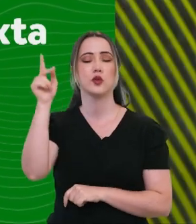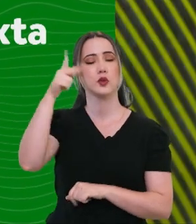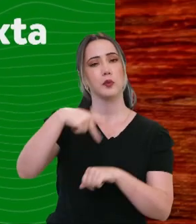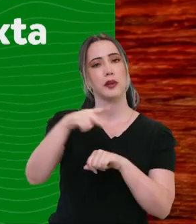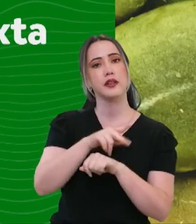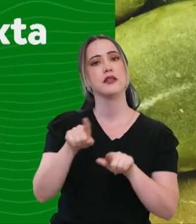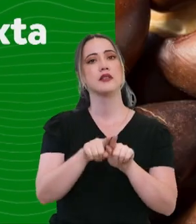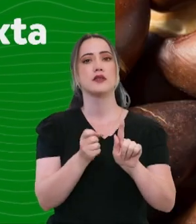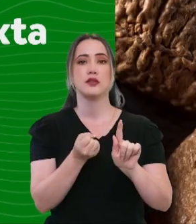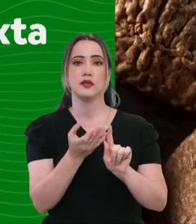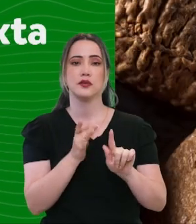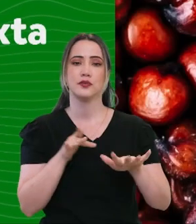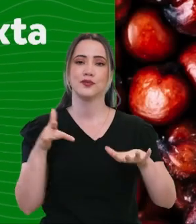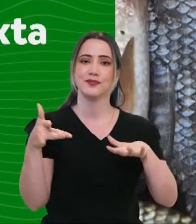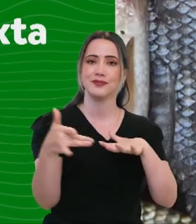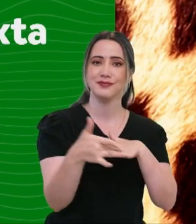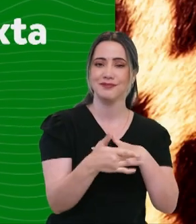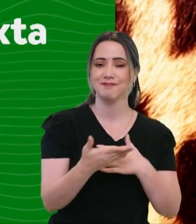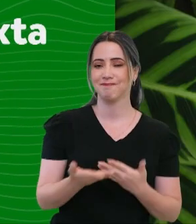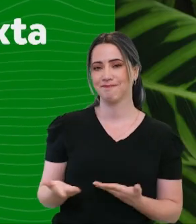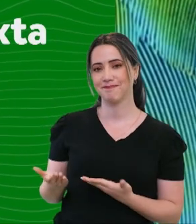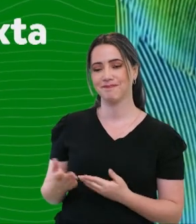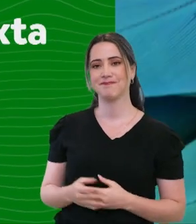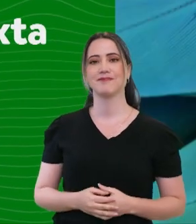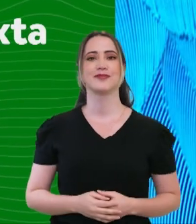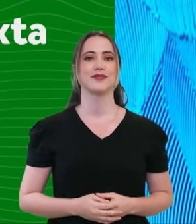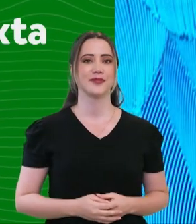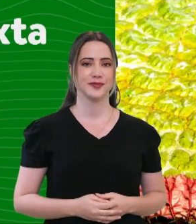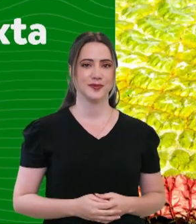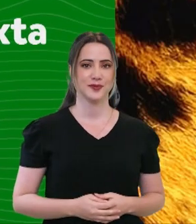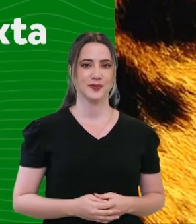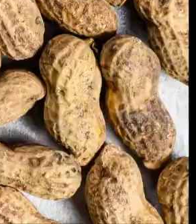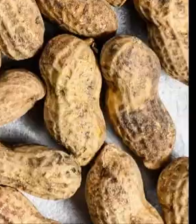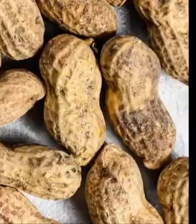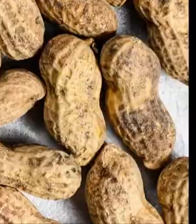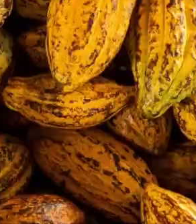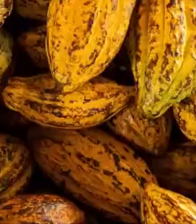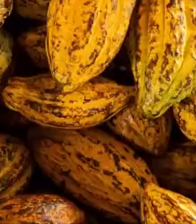de todo o país e também nas nossas redes sociais, aqui no canal Gov.